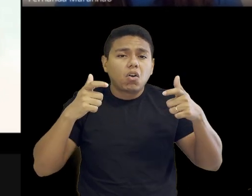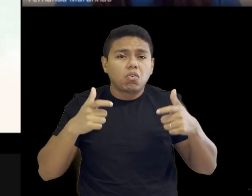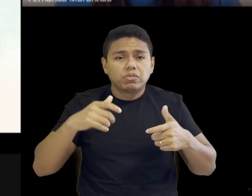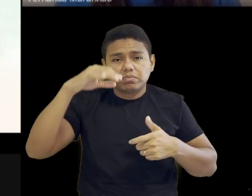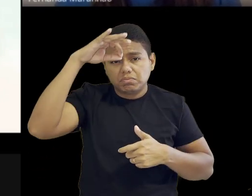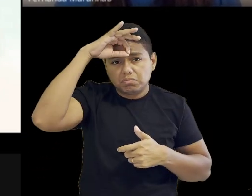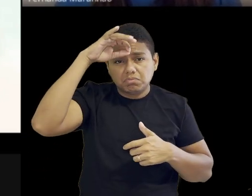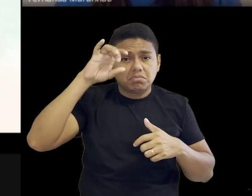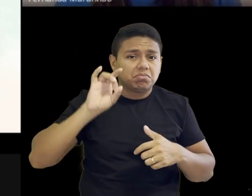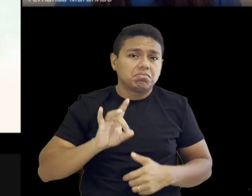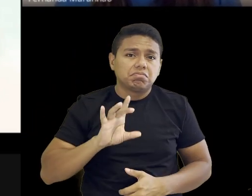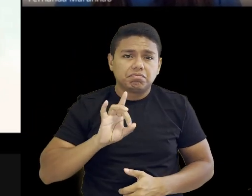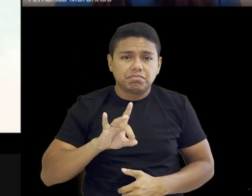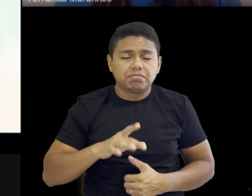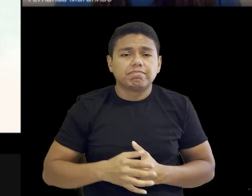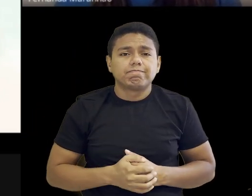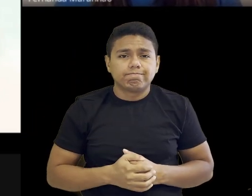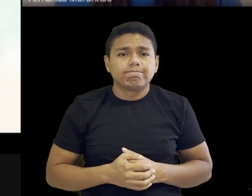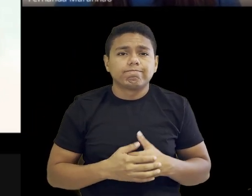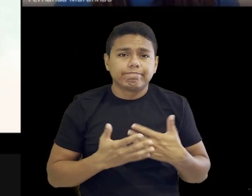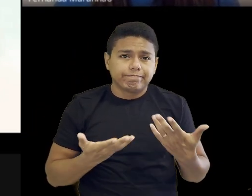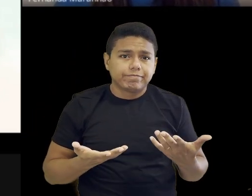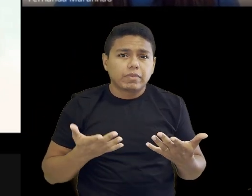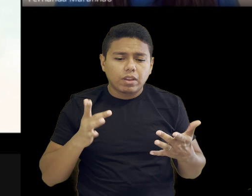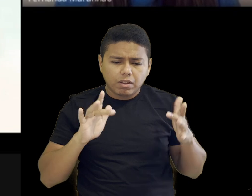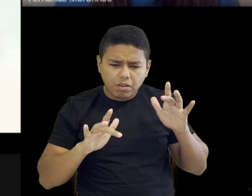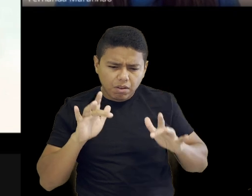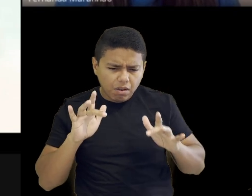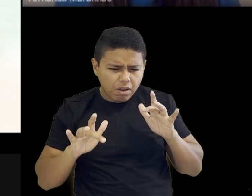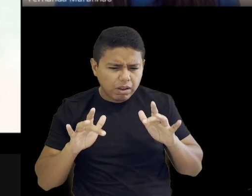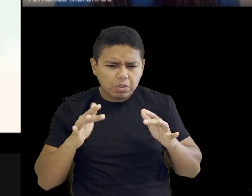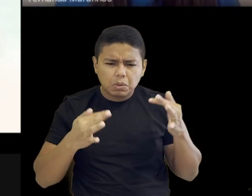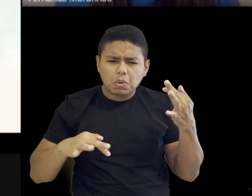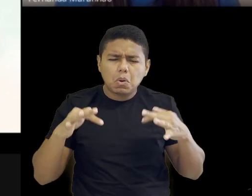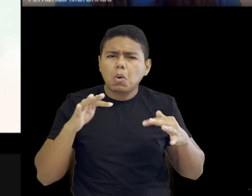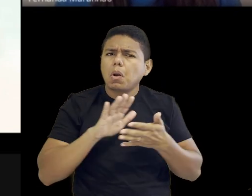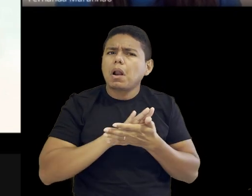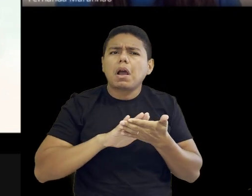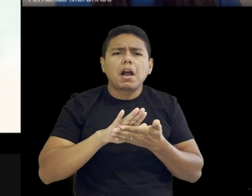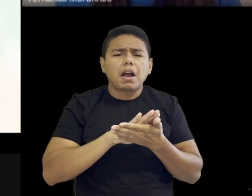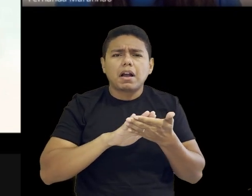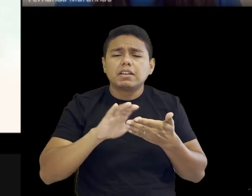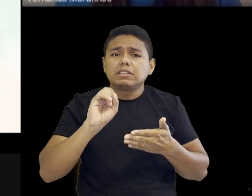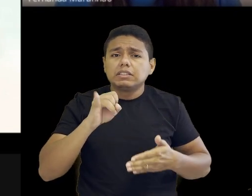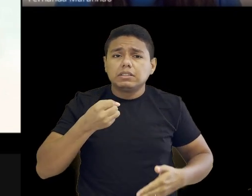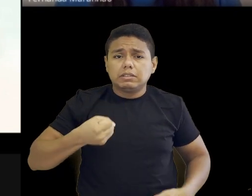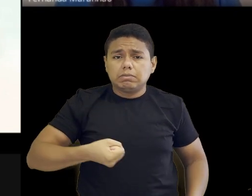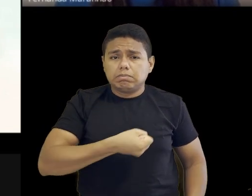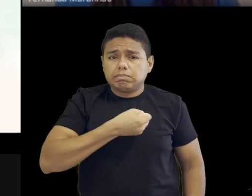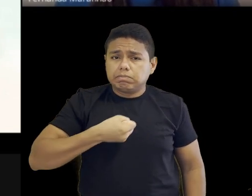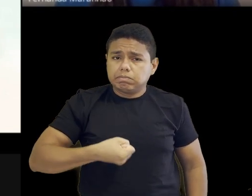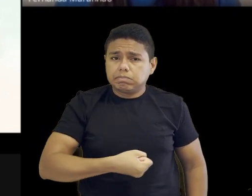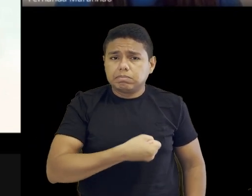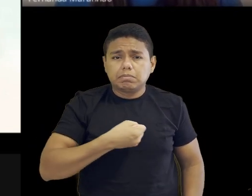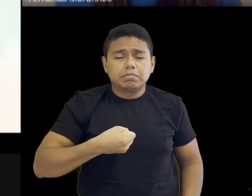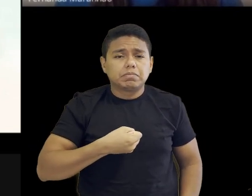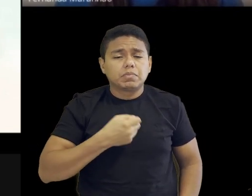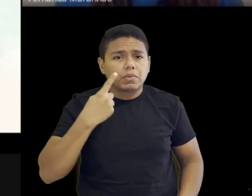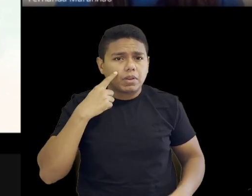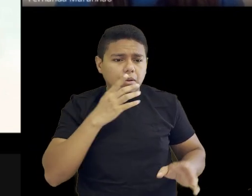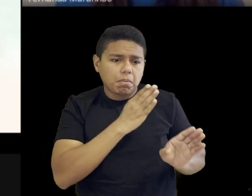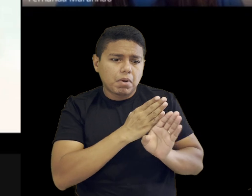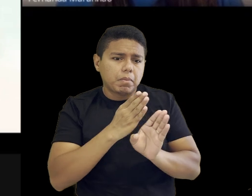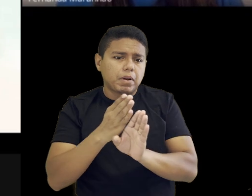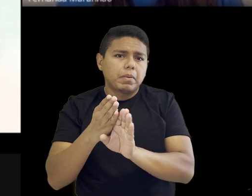em fundo de saco vaginal. Ao toque, esse colo do útero estará fechado, indolor, e se for realizada uma